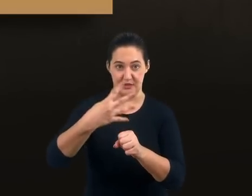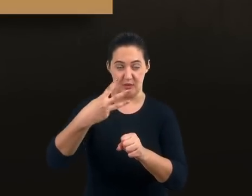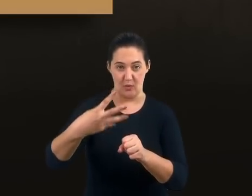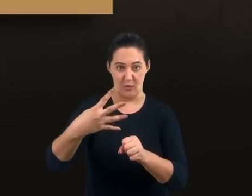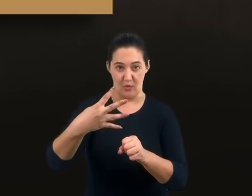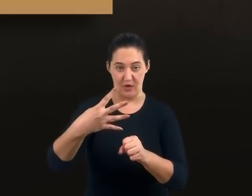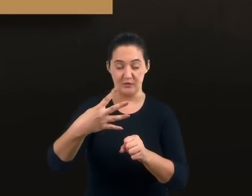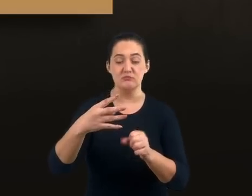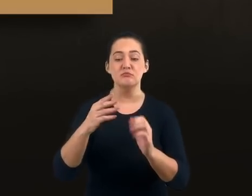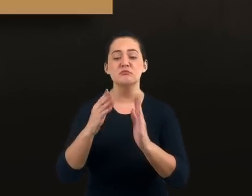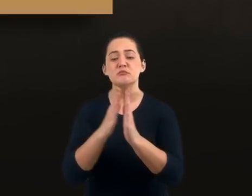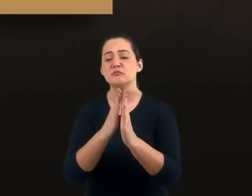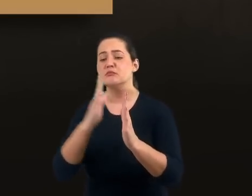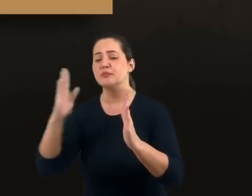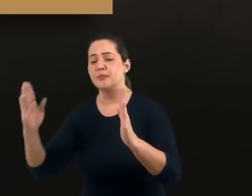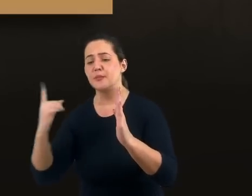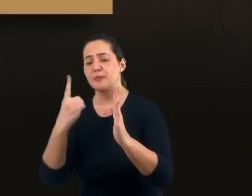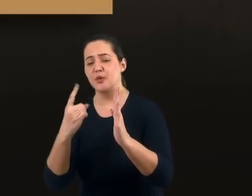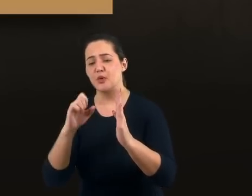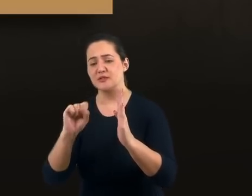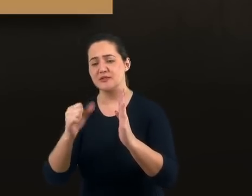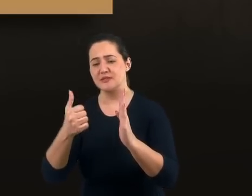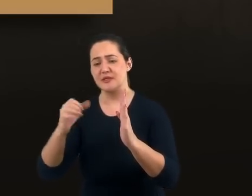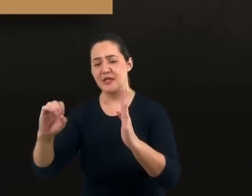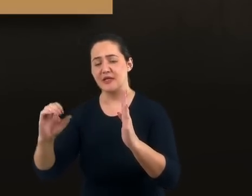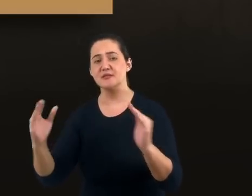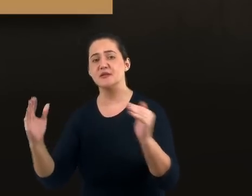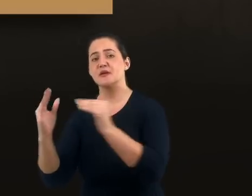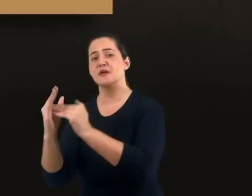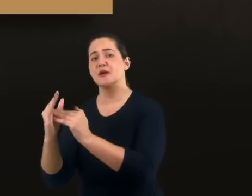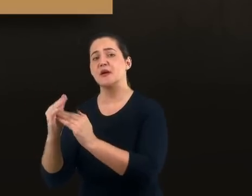mais 1.810 anos que vão me levar até